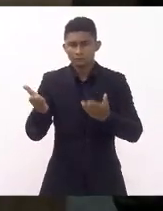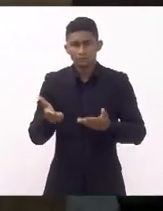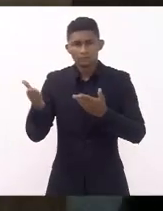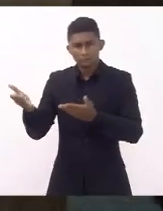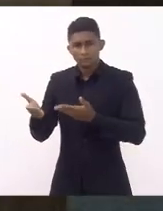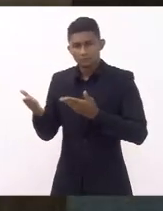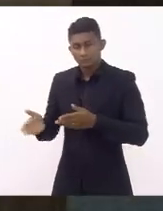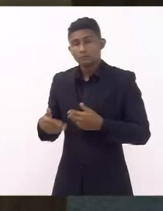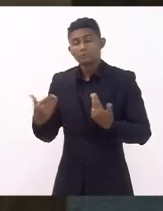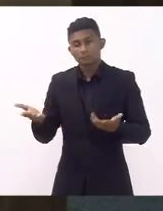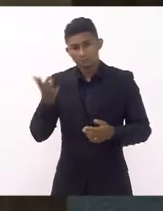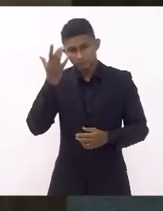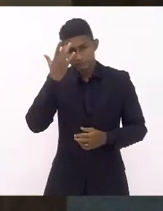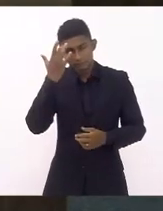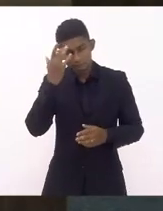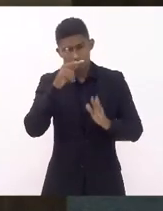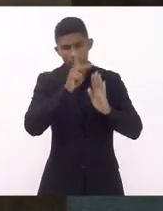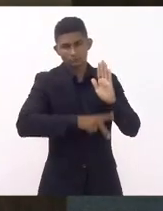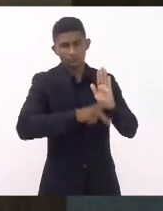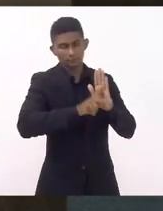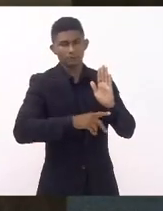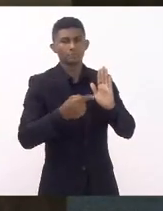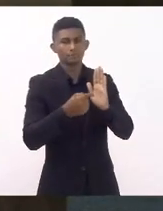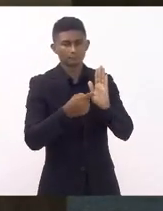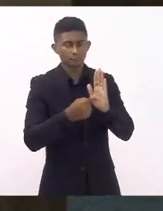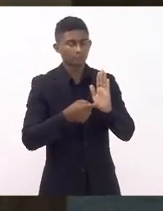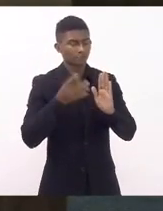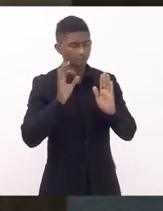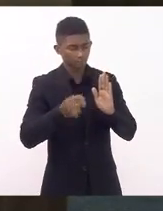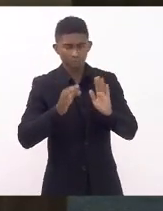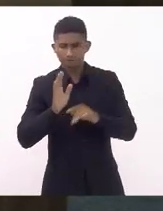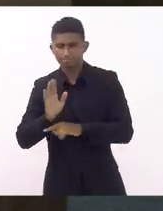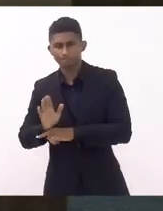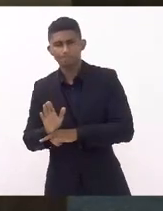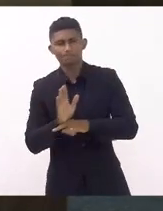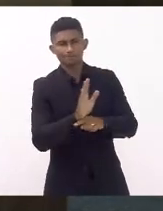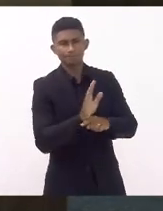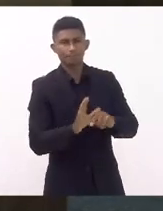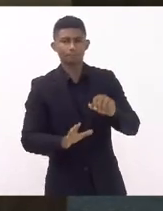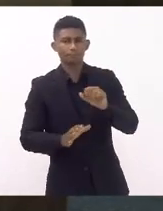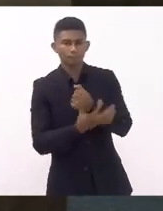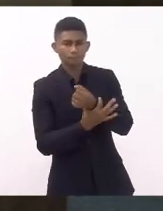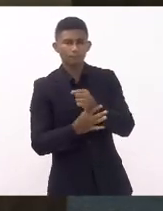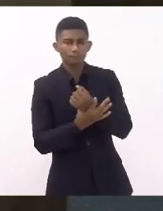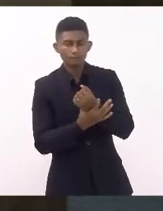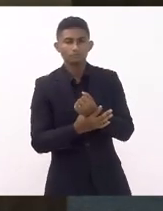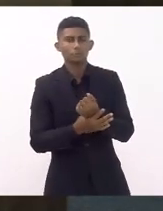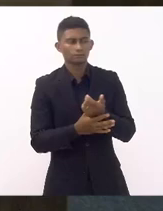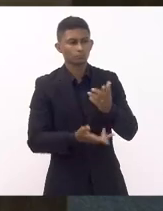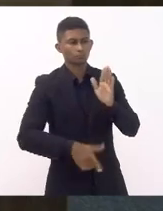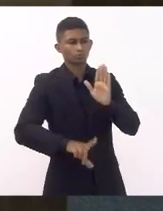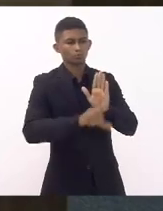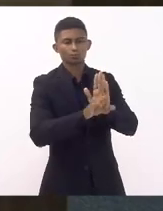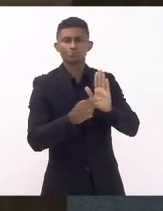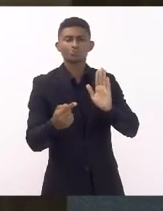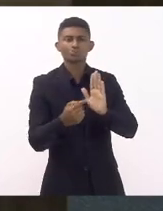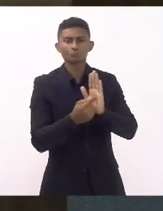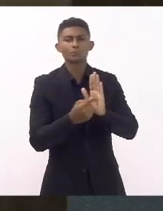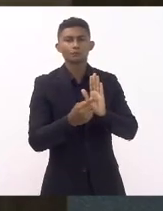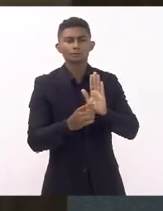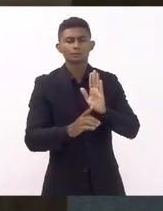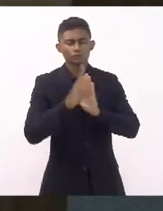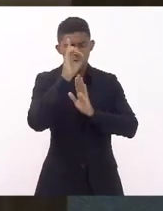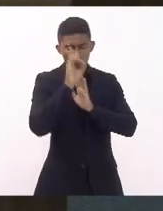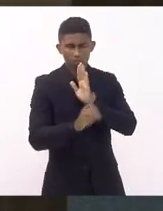acho que esse projeto é um projeto que colabora muito para dar mais segurança jurídica e garantir o direito